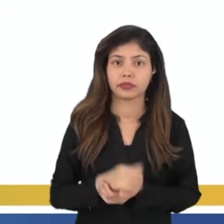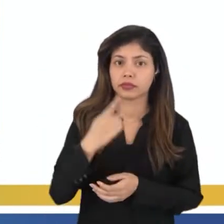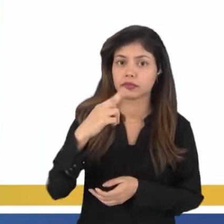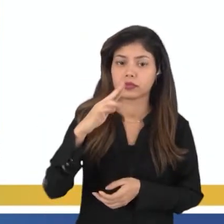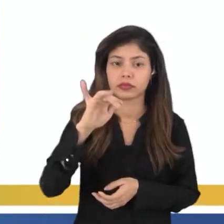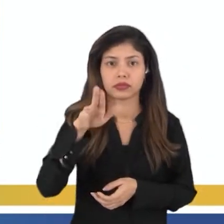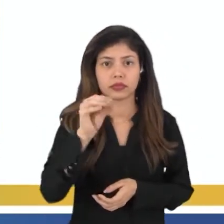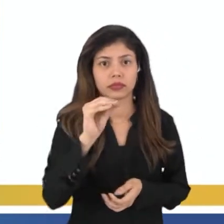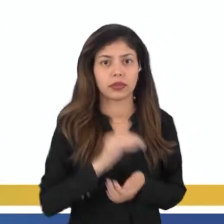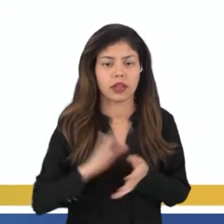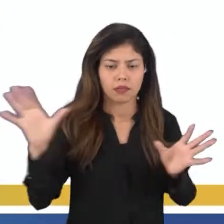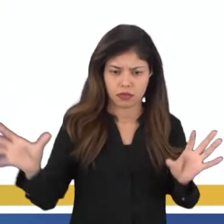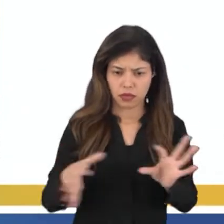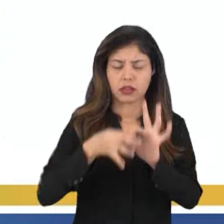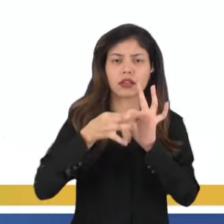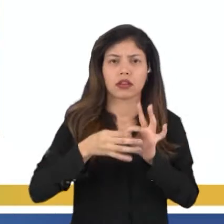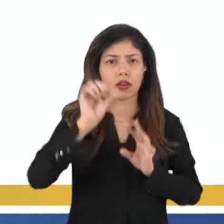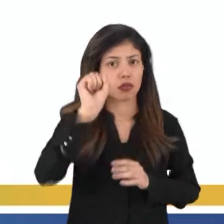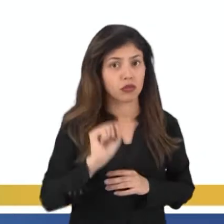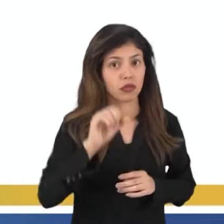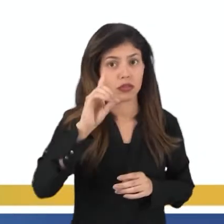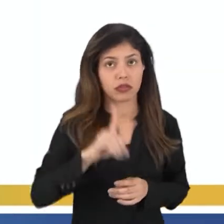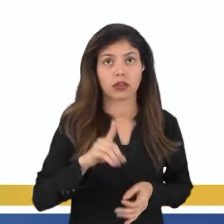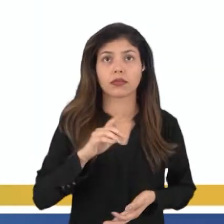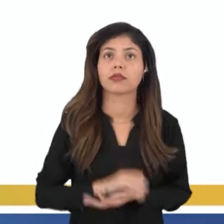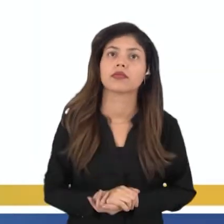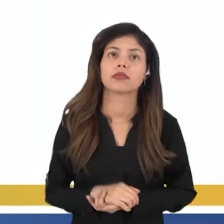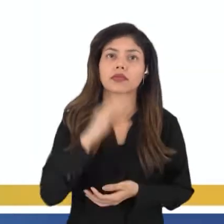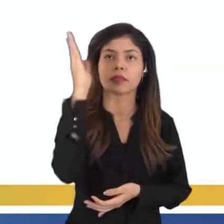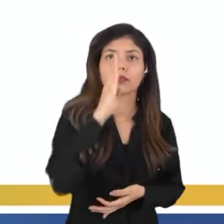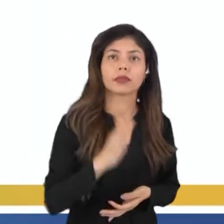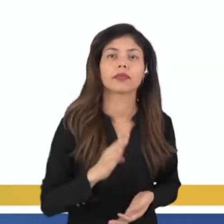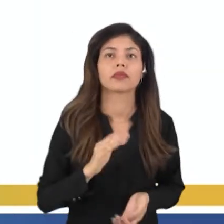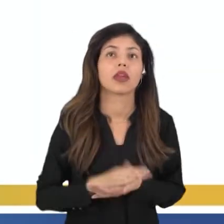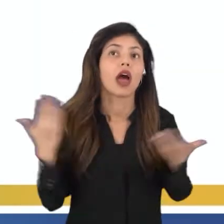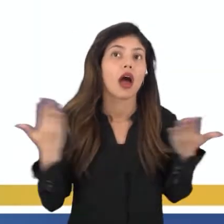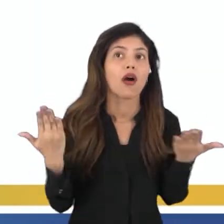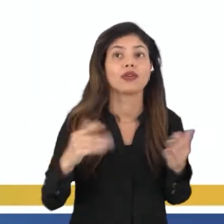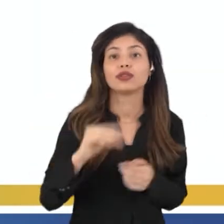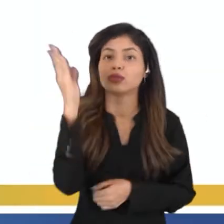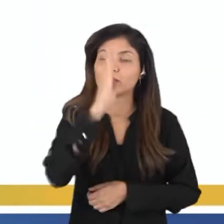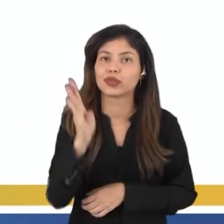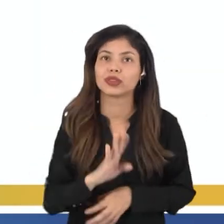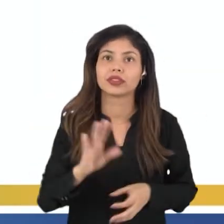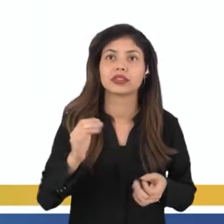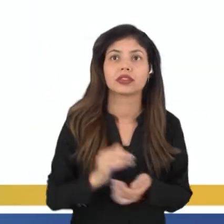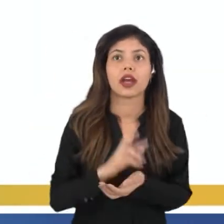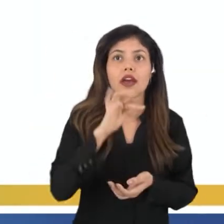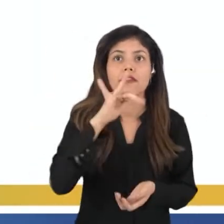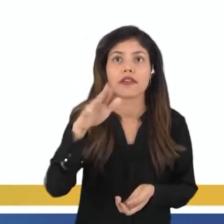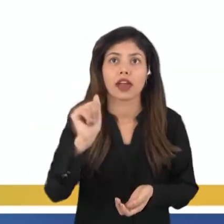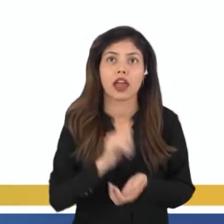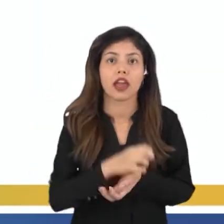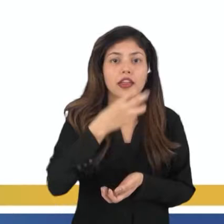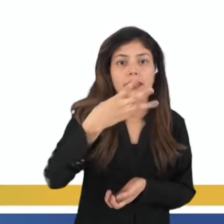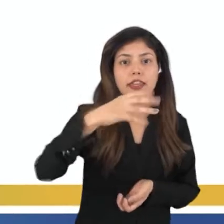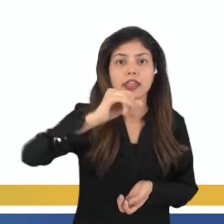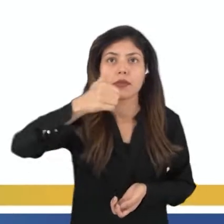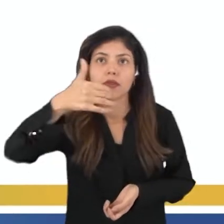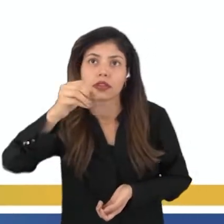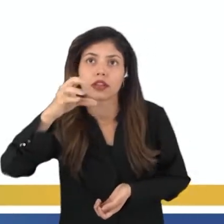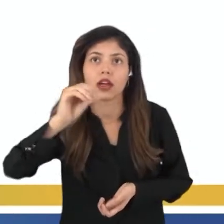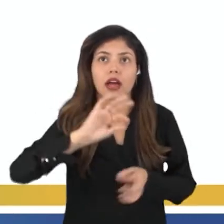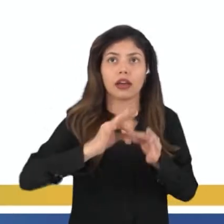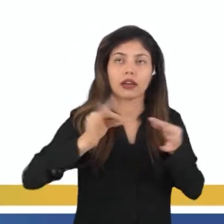ferrovia para interligar com o sudeste brasileiro. Temos hoje no Brasil uma linha férrea de